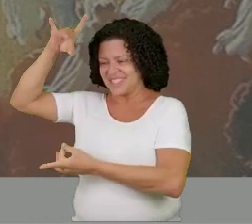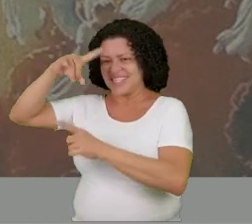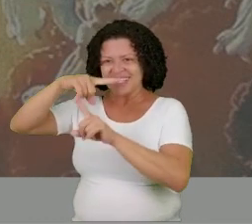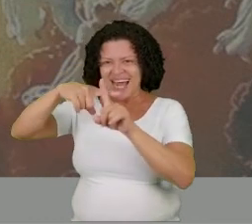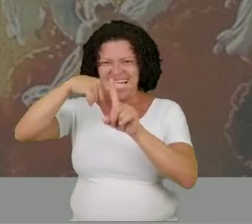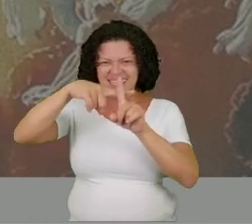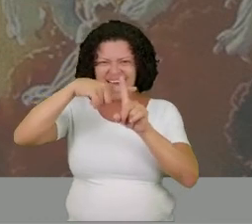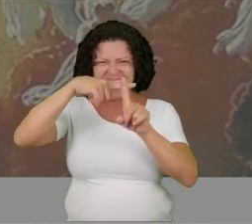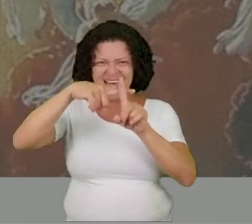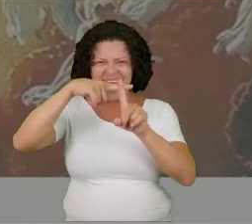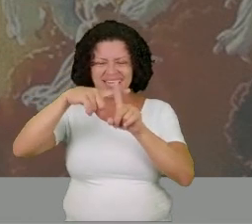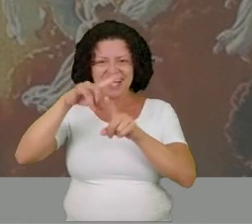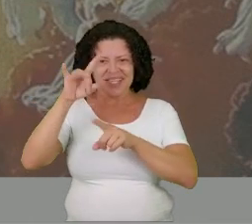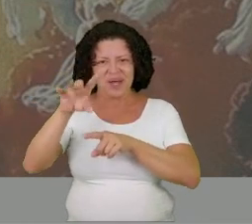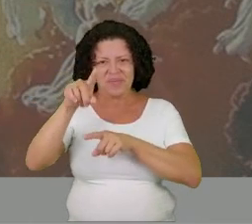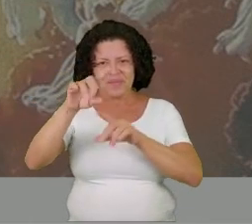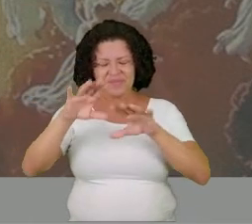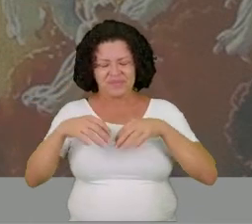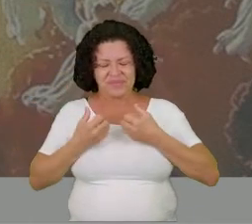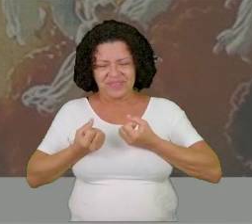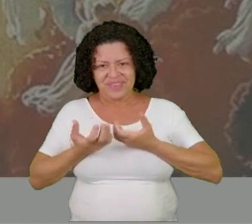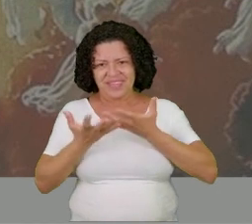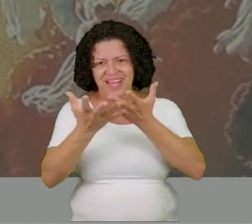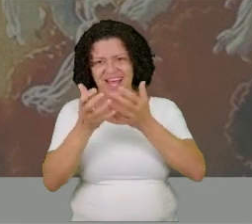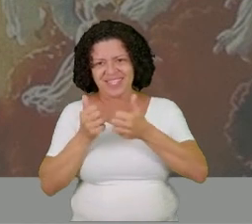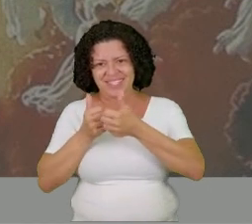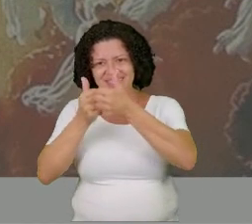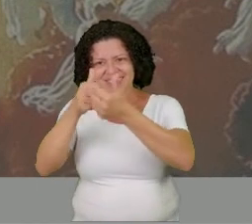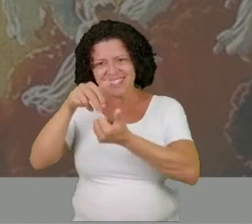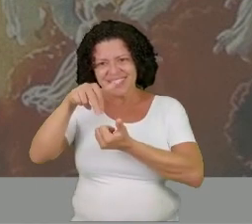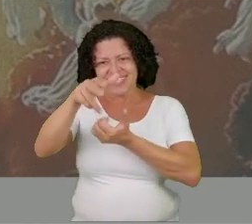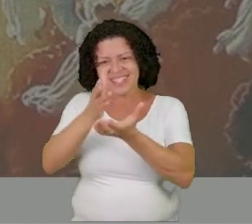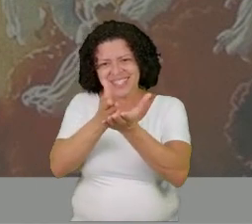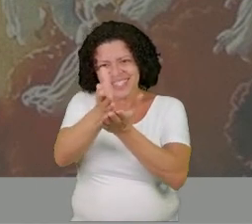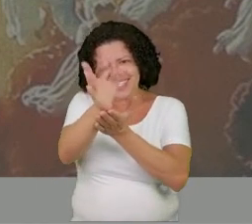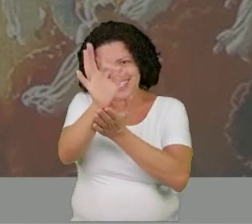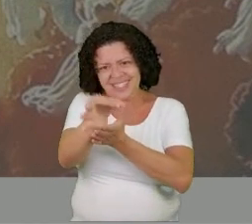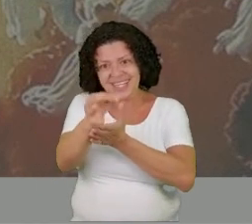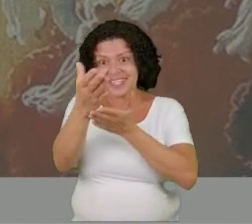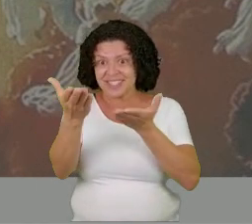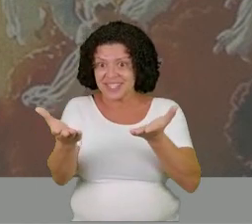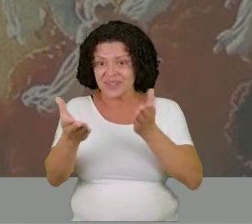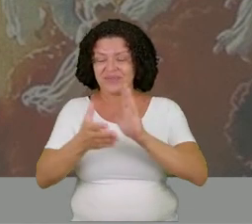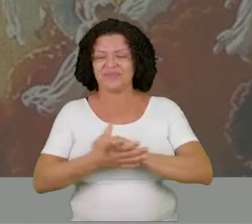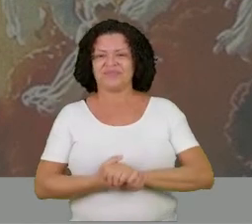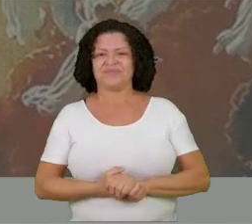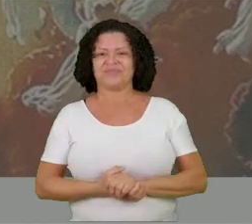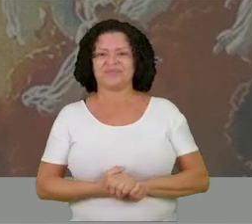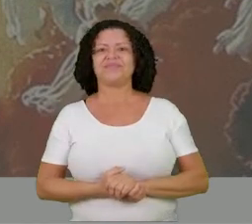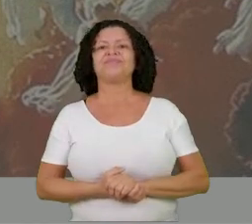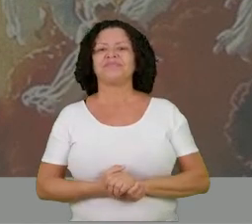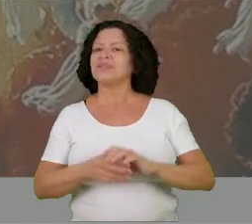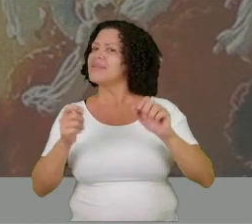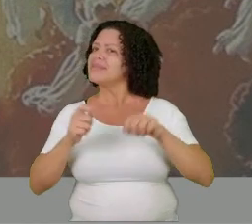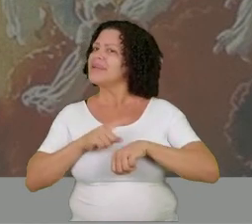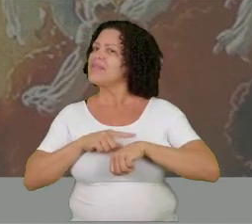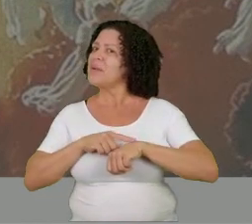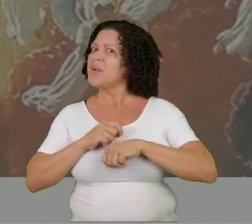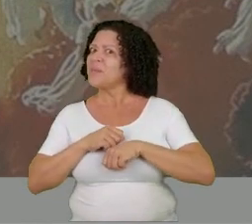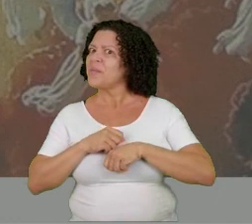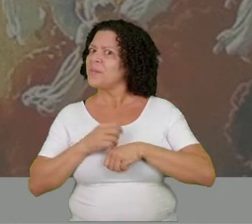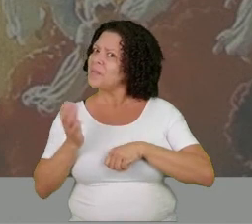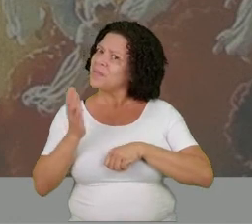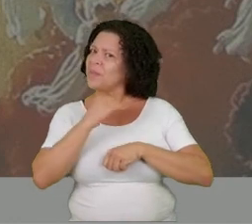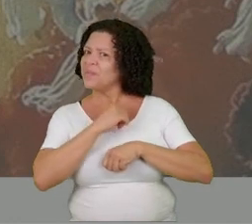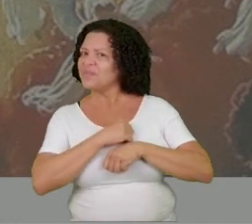ferramentas, as companhias, as intuições necessárias para que a gente siga no caminho correto.